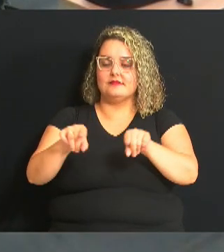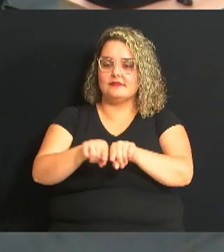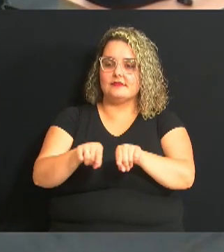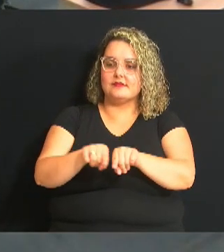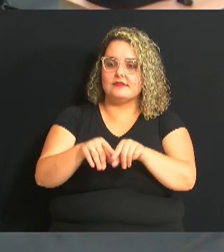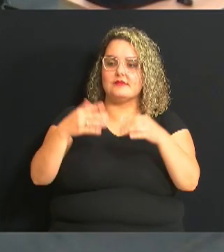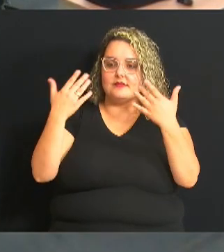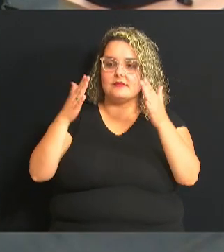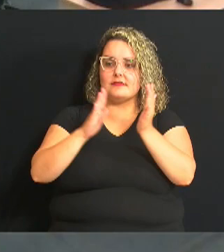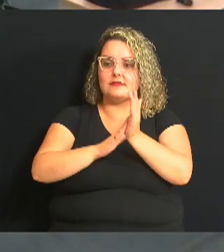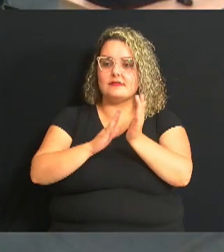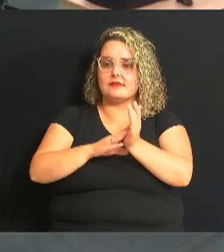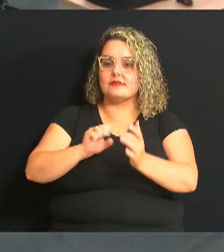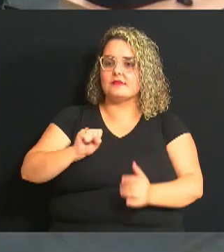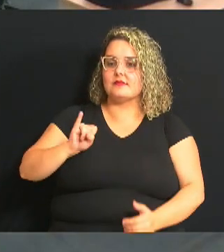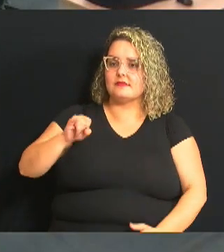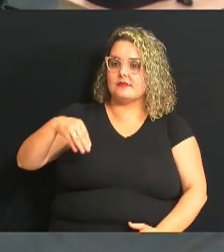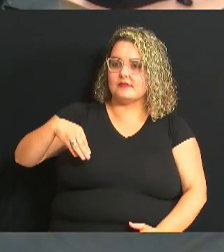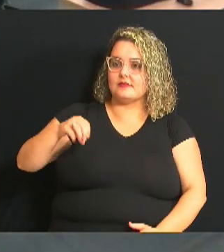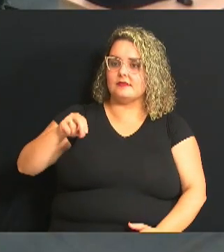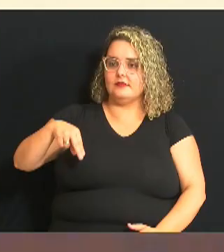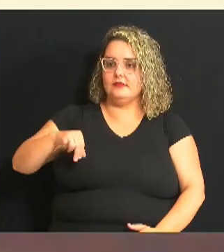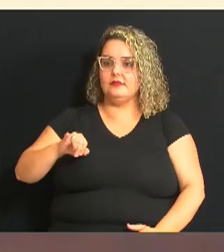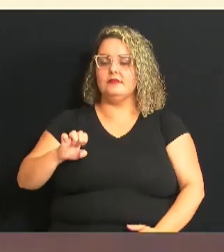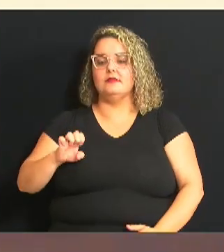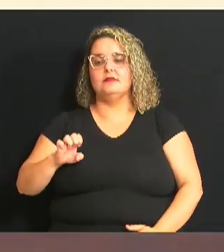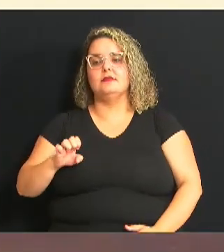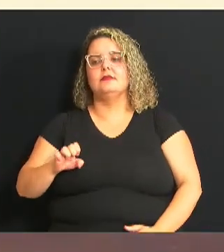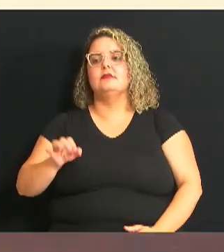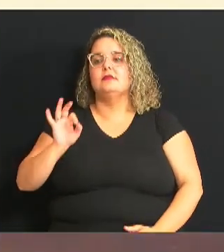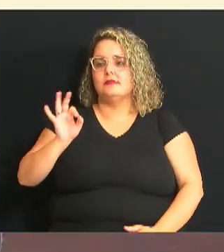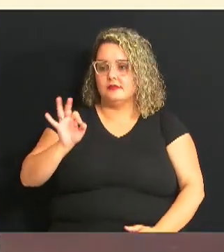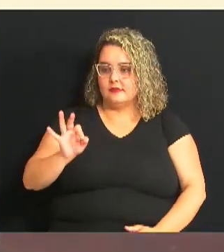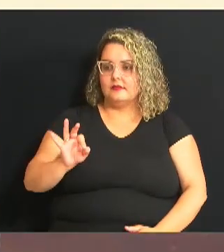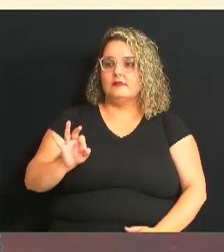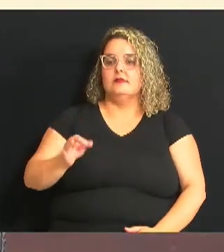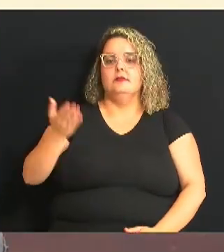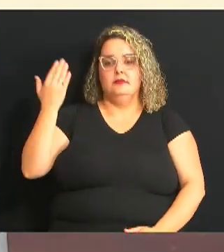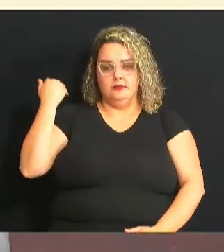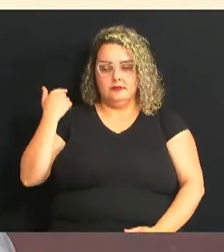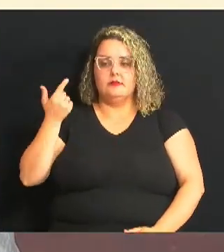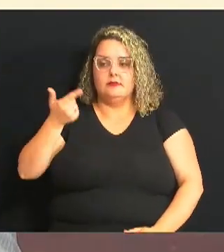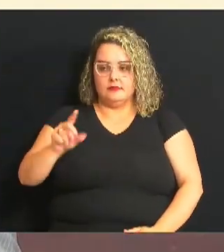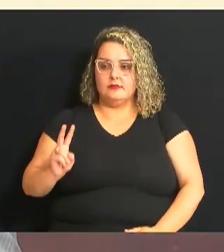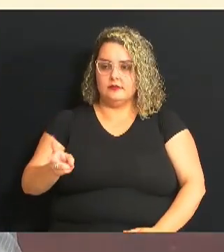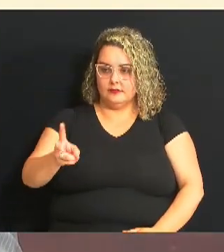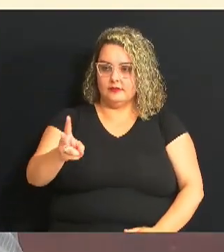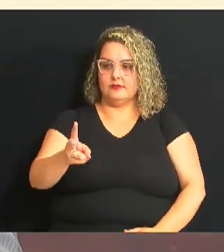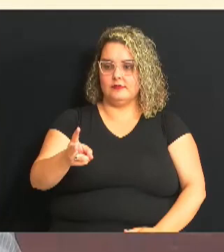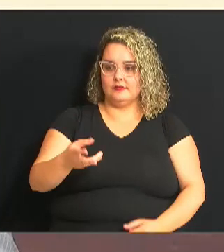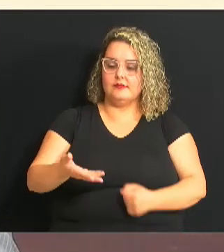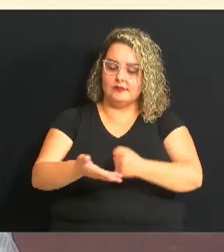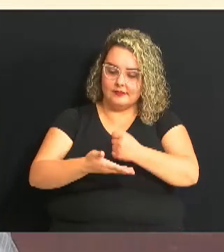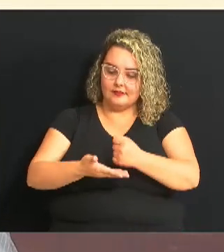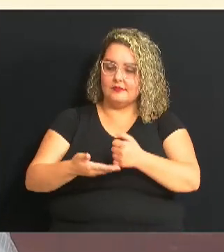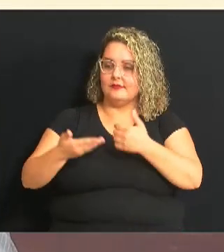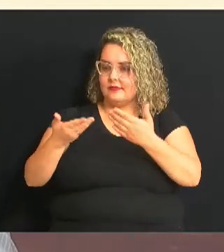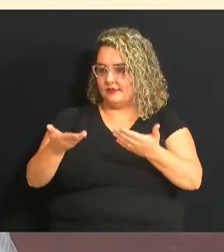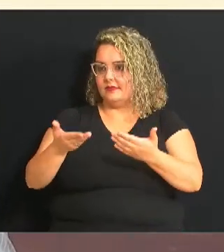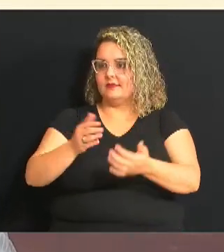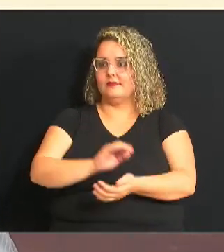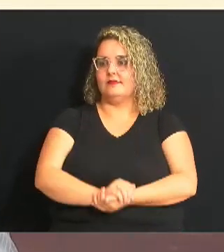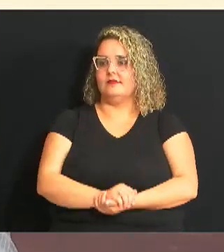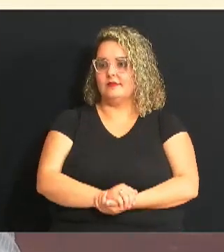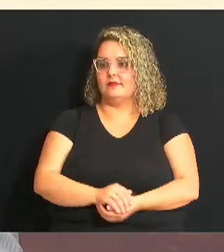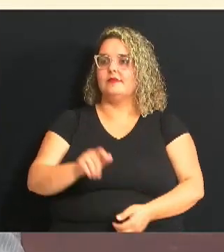para a Simone, tenho certeza que foi e continuará sendo um esteio para você, aquela pessoa que